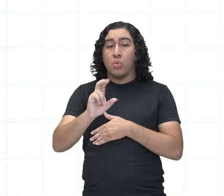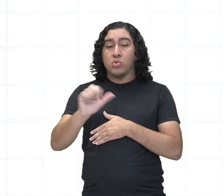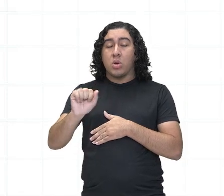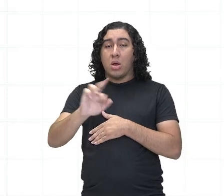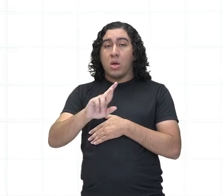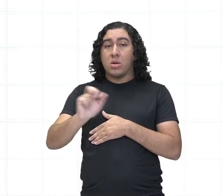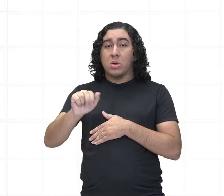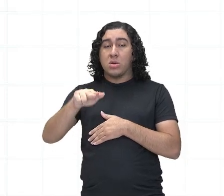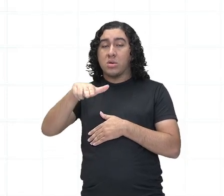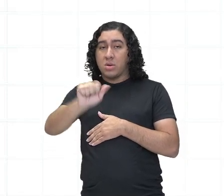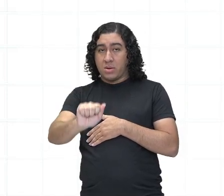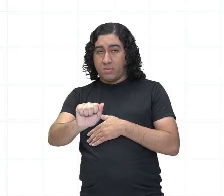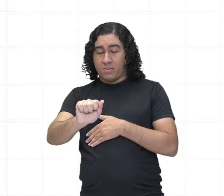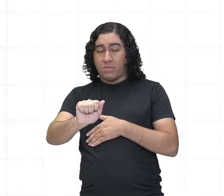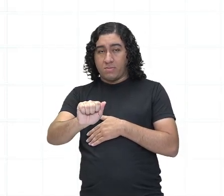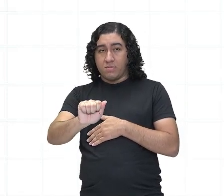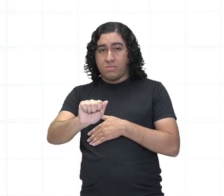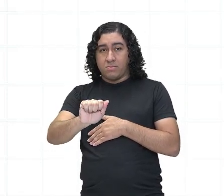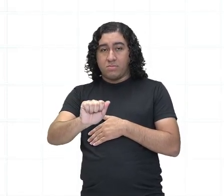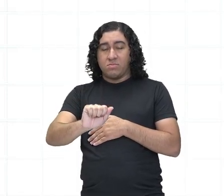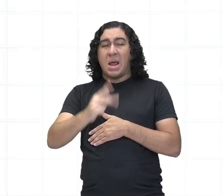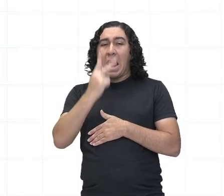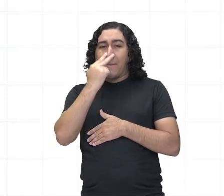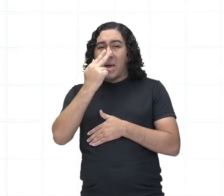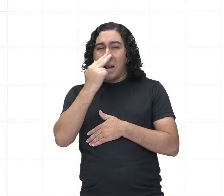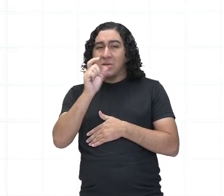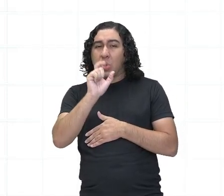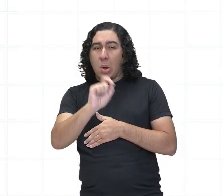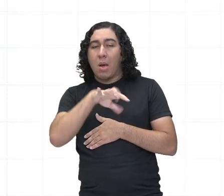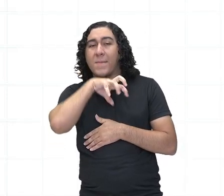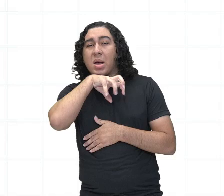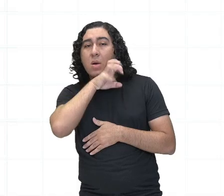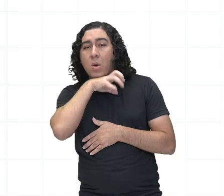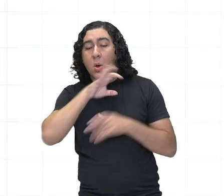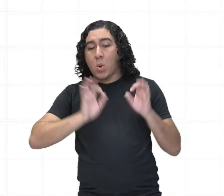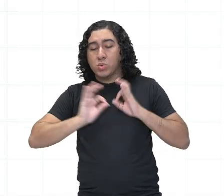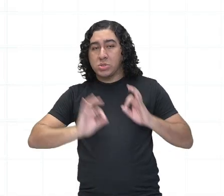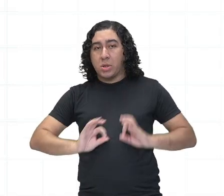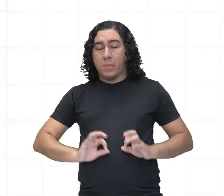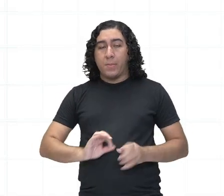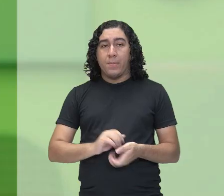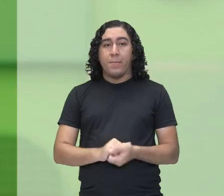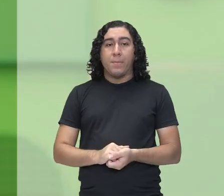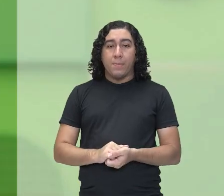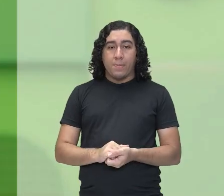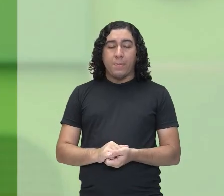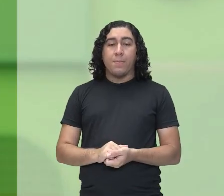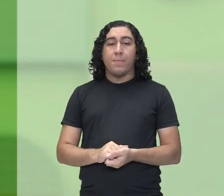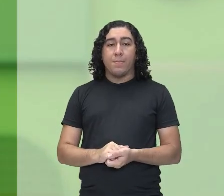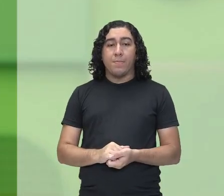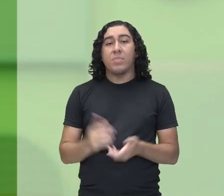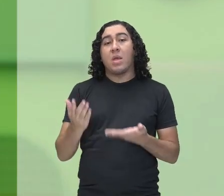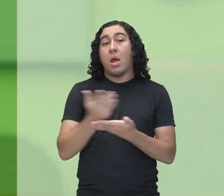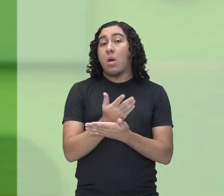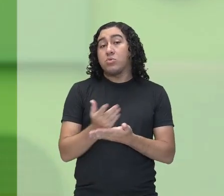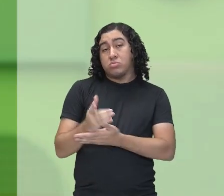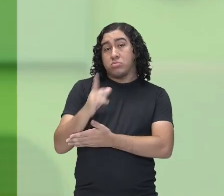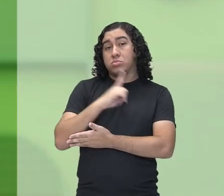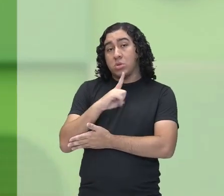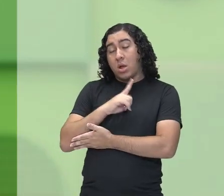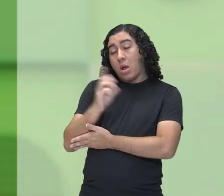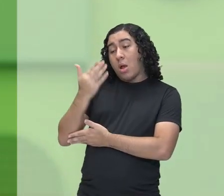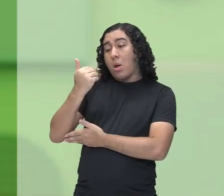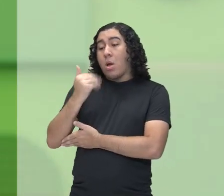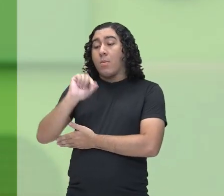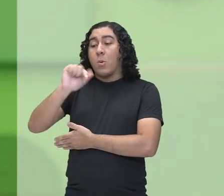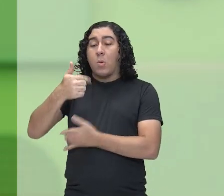de sussuarana. Então, nesta cadeia alimentar, uns vão servir de alimentos para